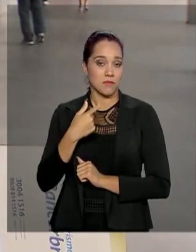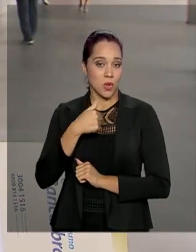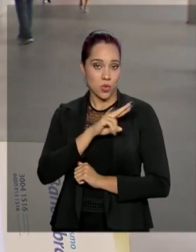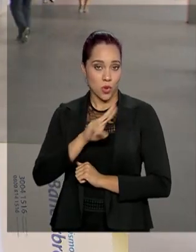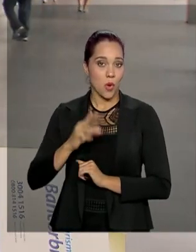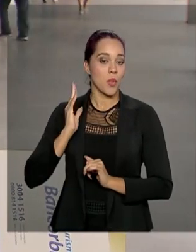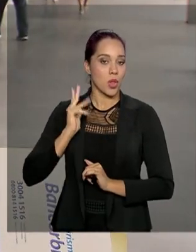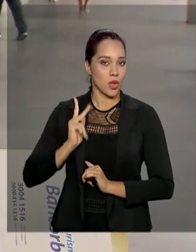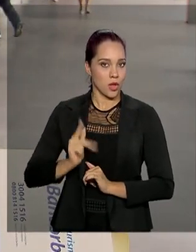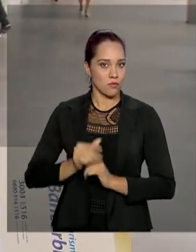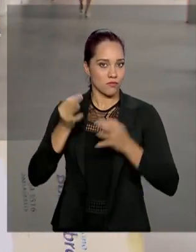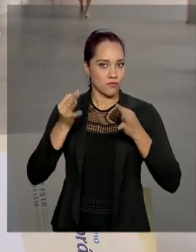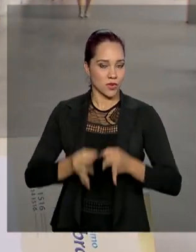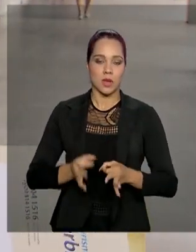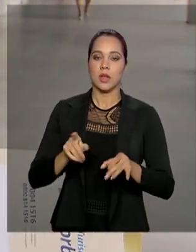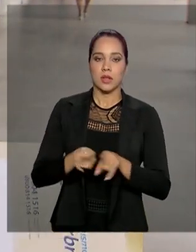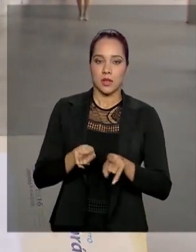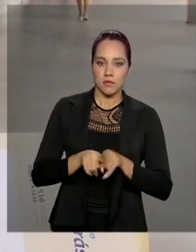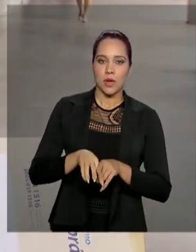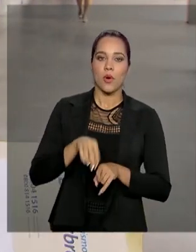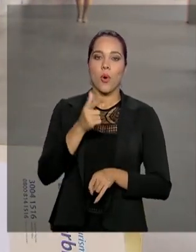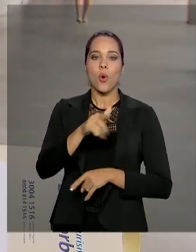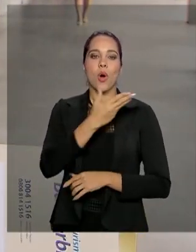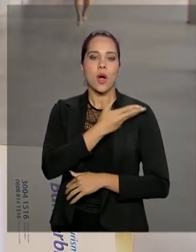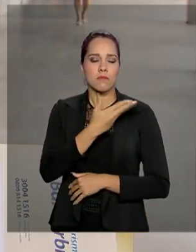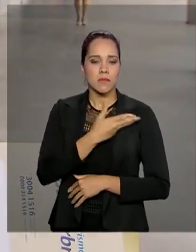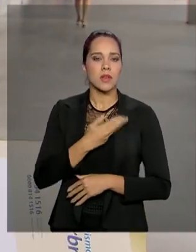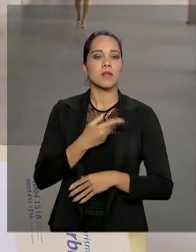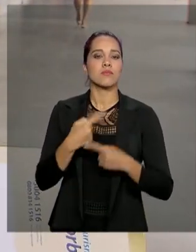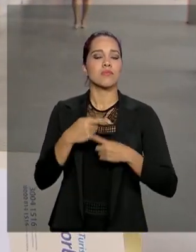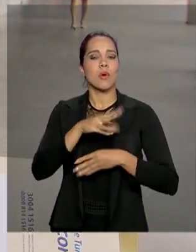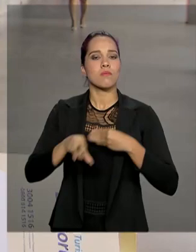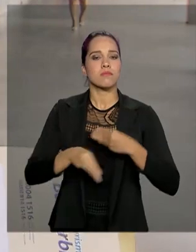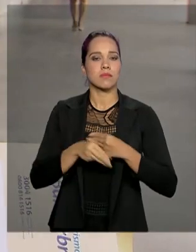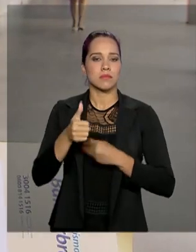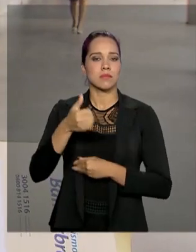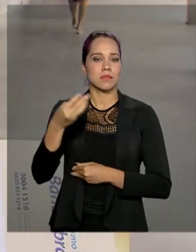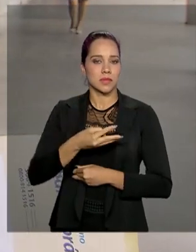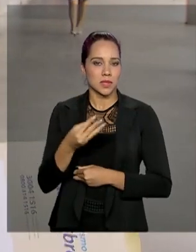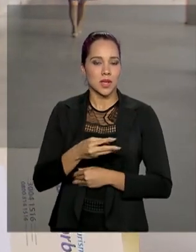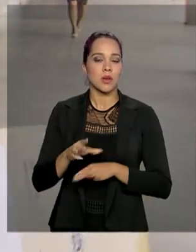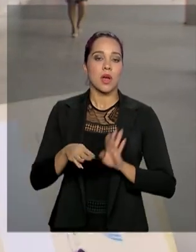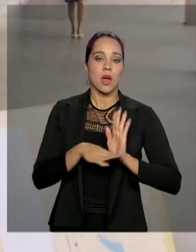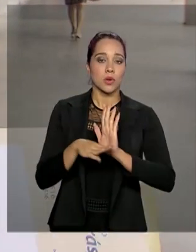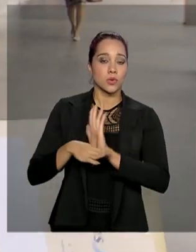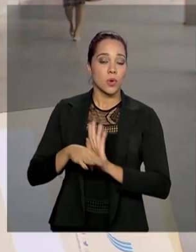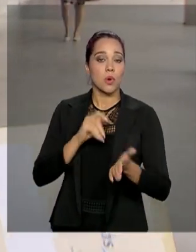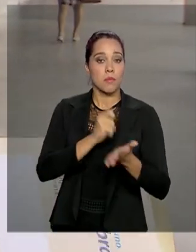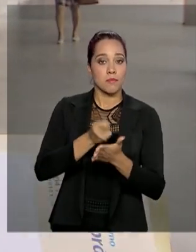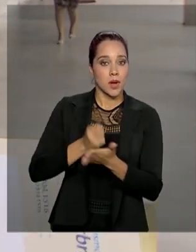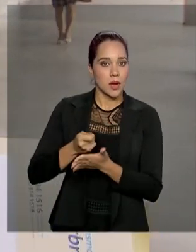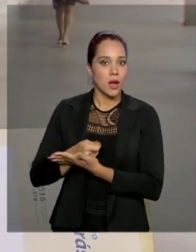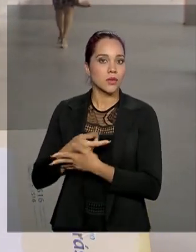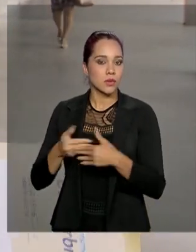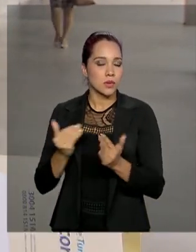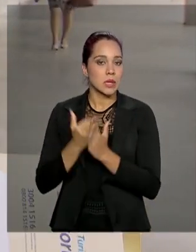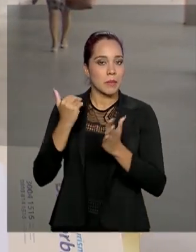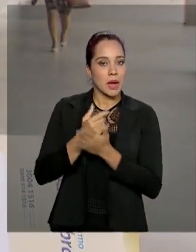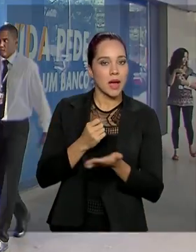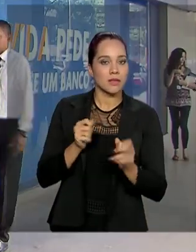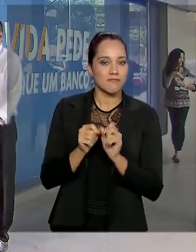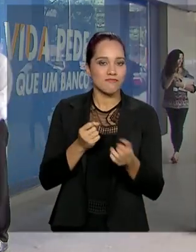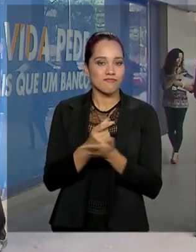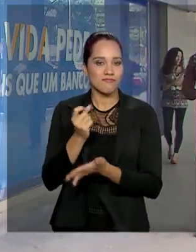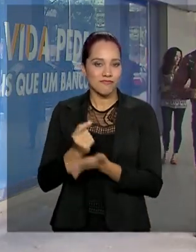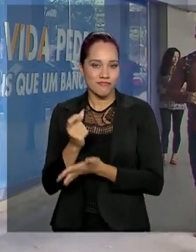para outras amigas também foi ótimo porque completou o 13º nem ajudou a pagar algumas continhas a fazer umas comprinhas